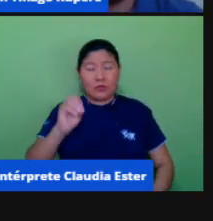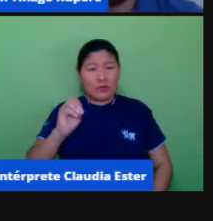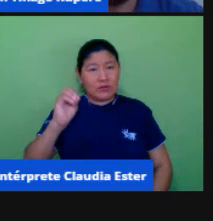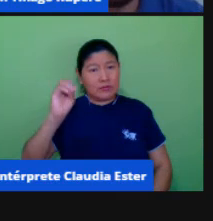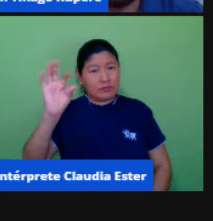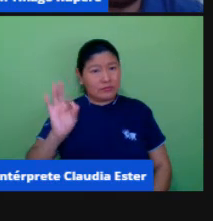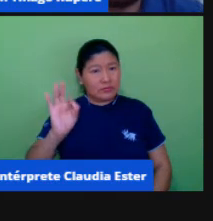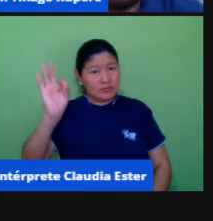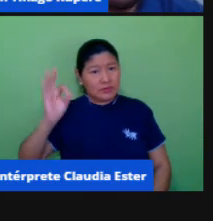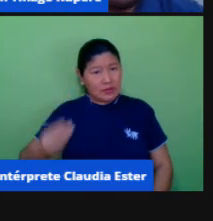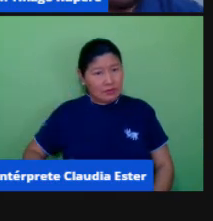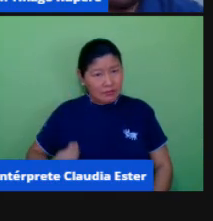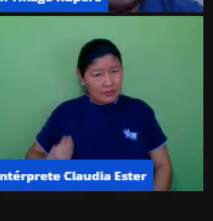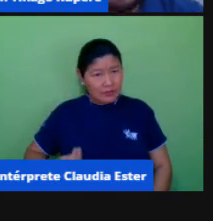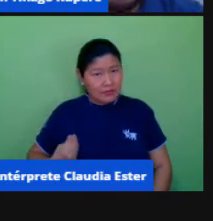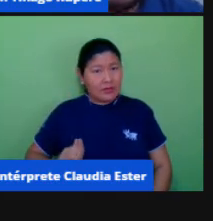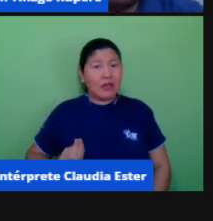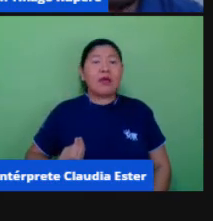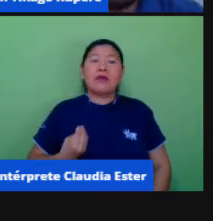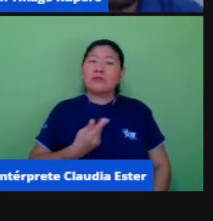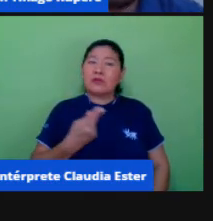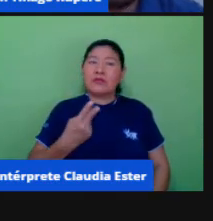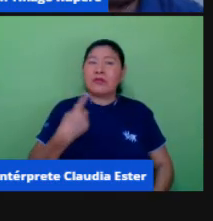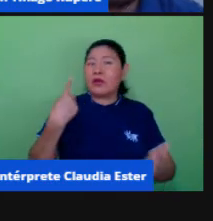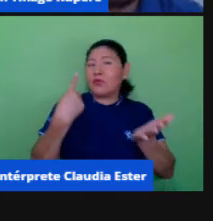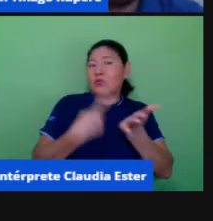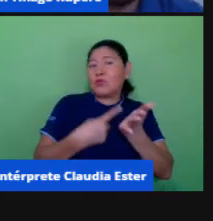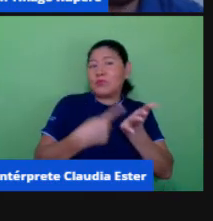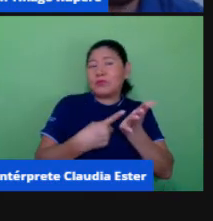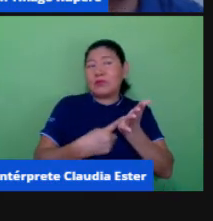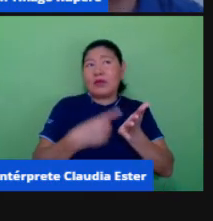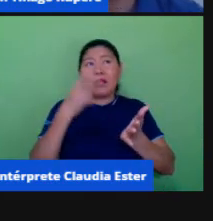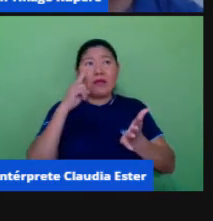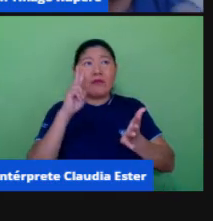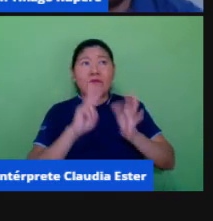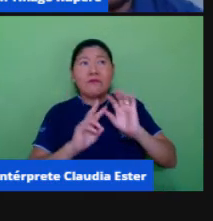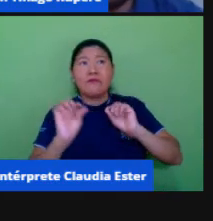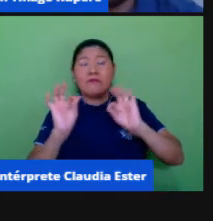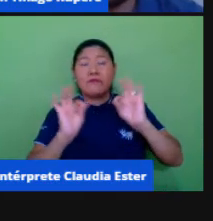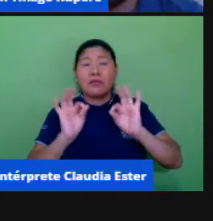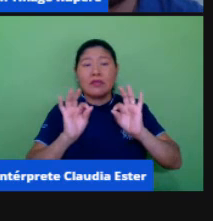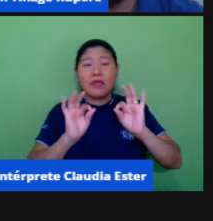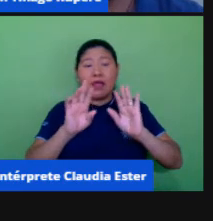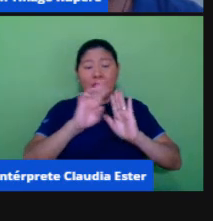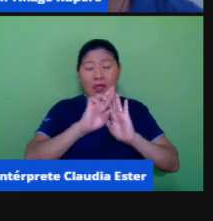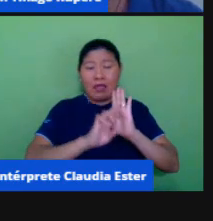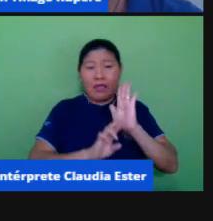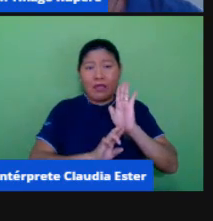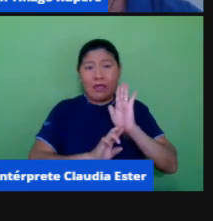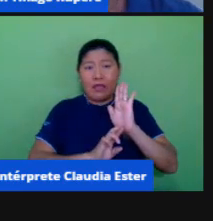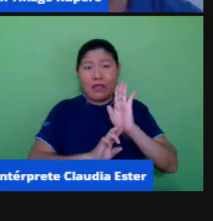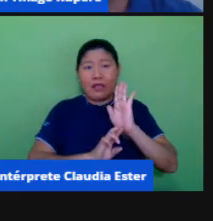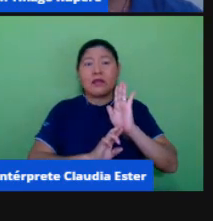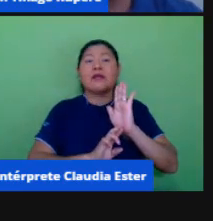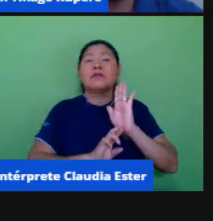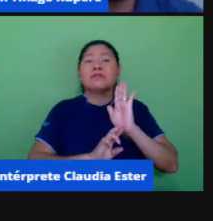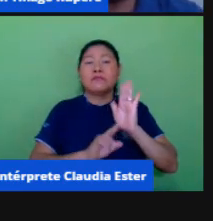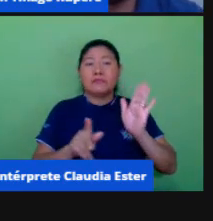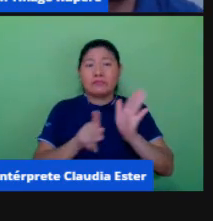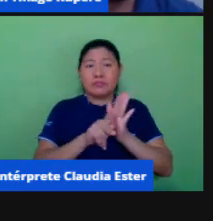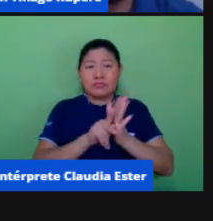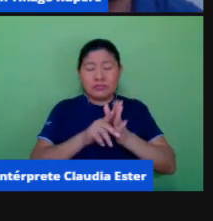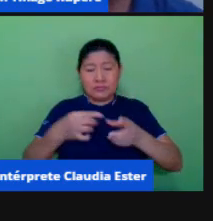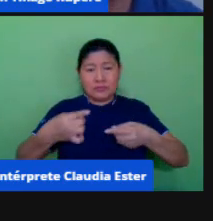nível onde esses alunos se encontram, né? Outras questões também que envolvem, mas são coisas que estão